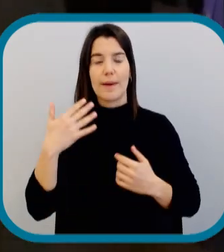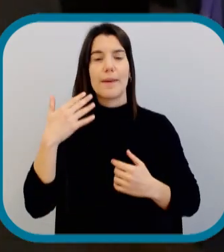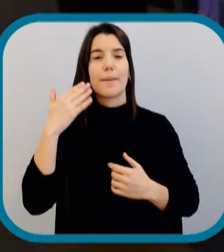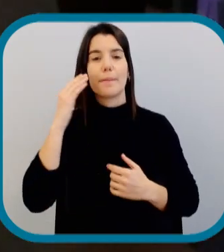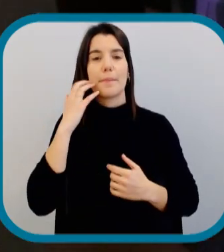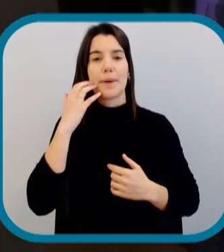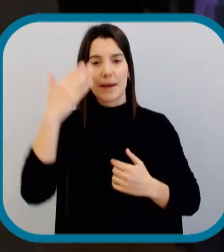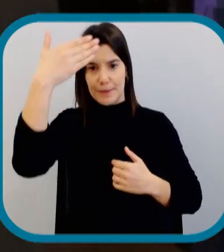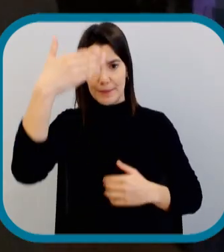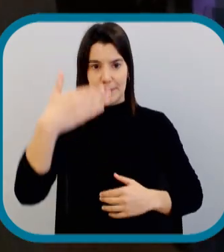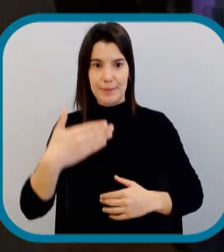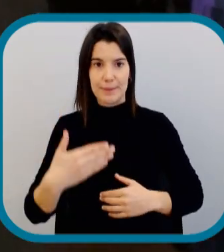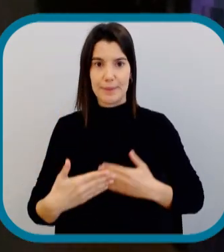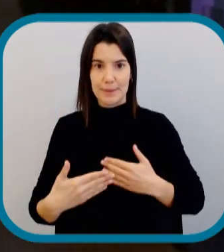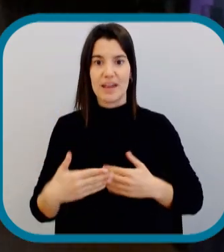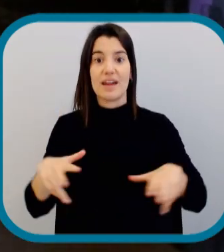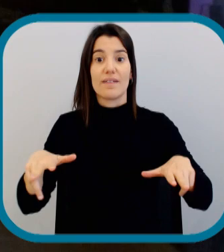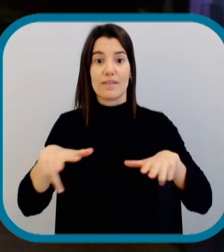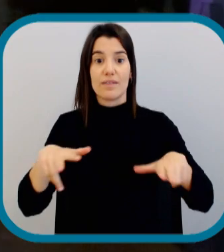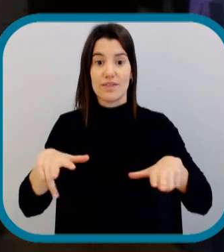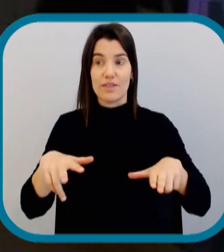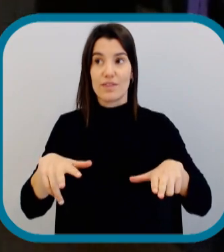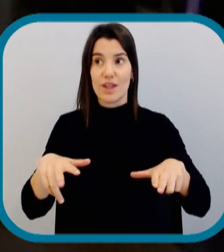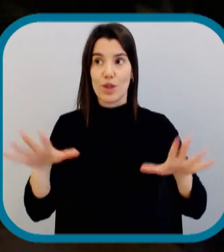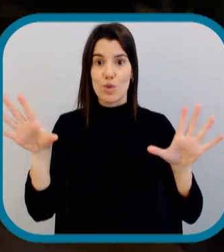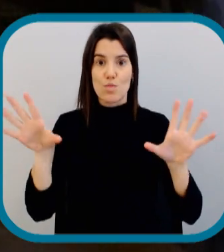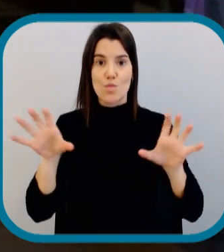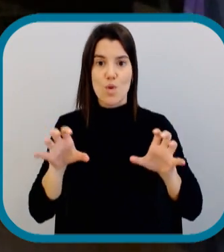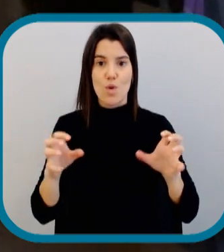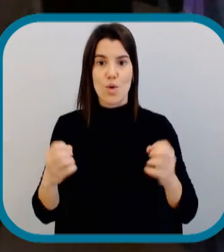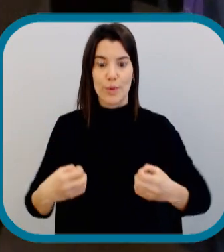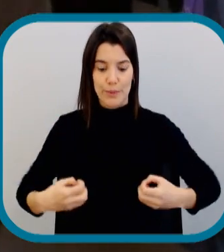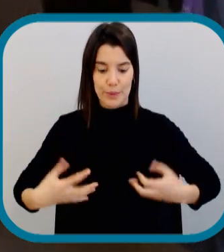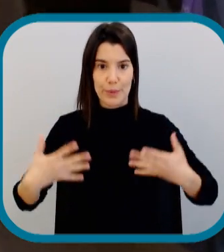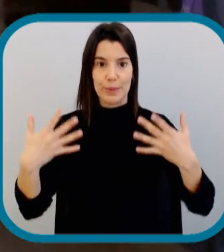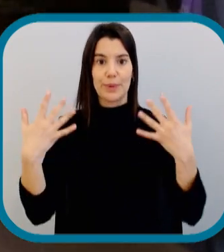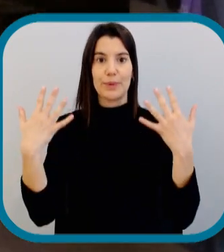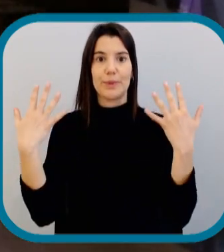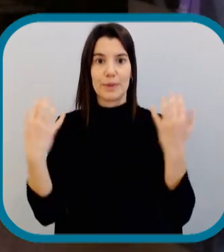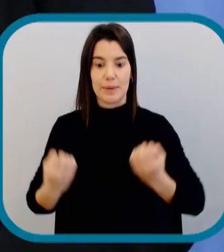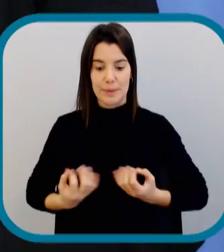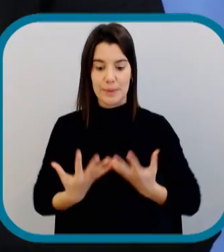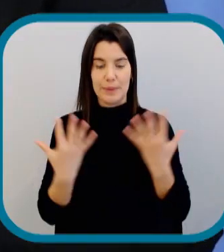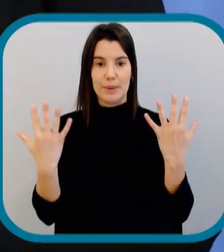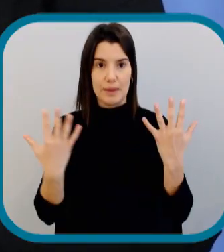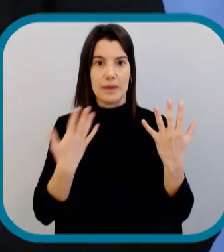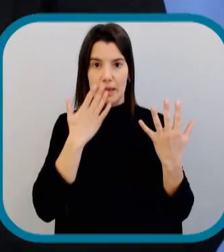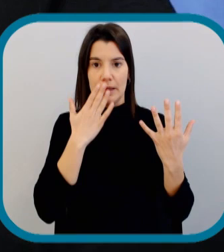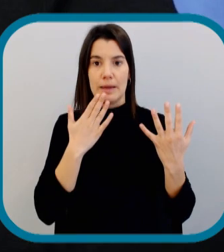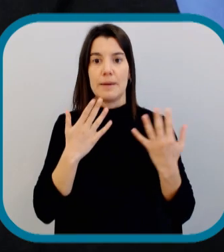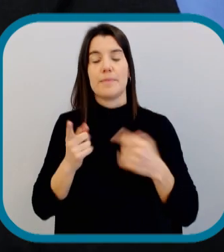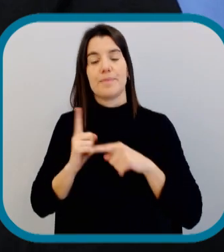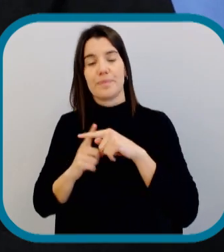tela de retenção que vai reter toda a parte do vídeo e ter aquele efeito de holograma. Uma das